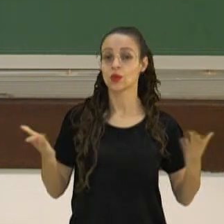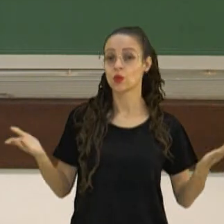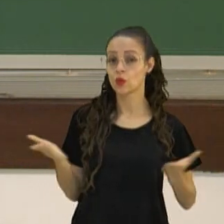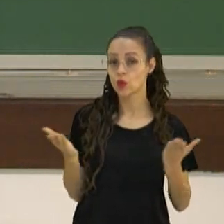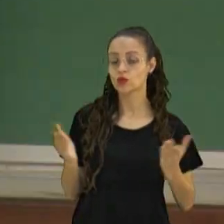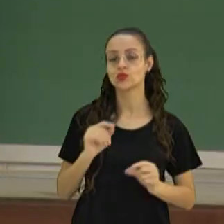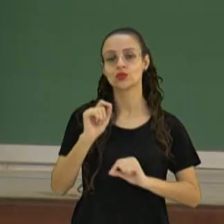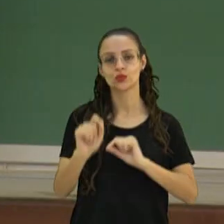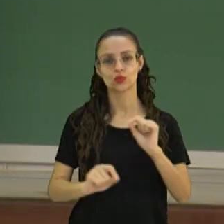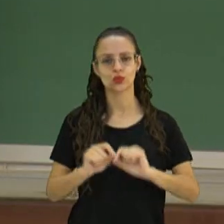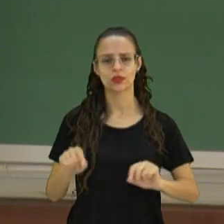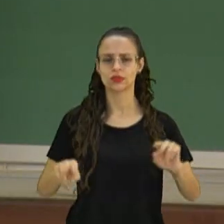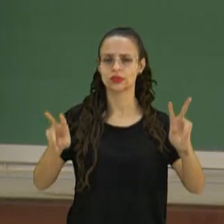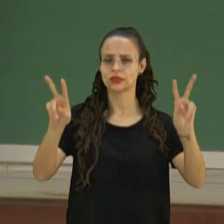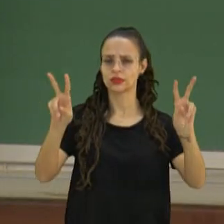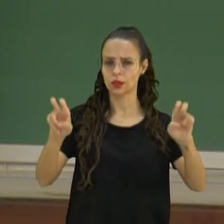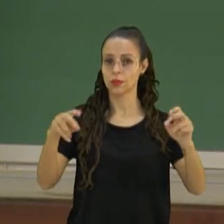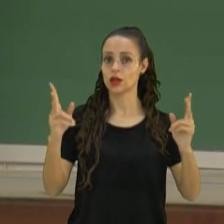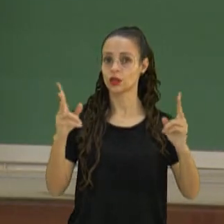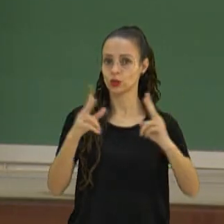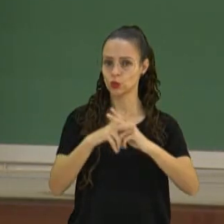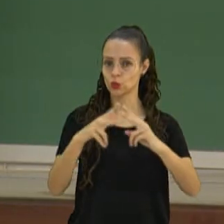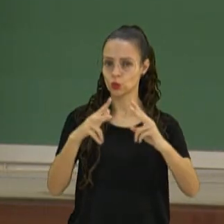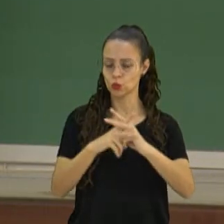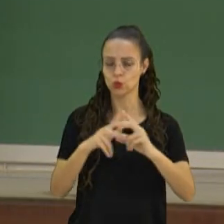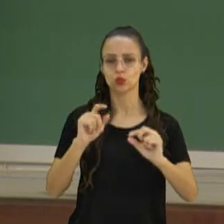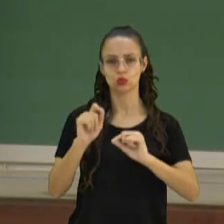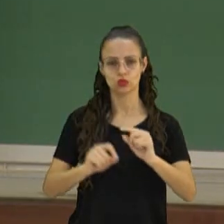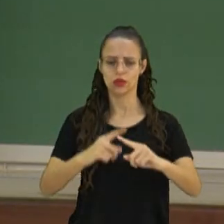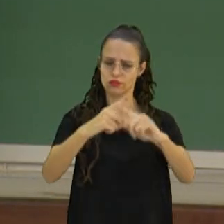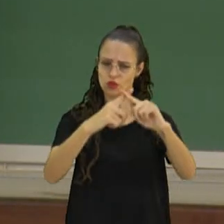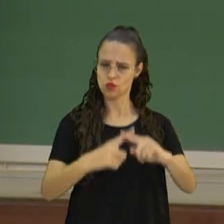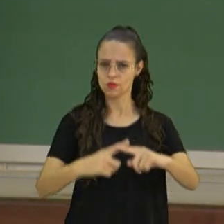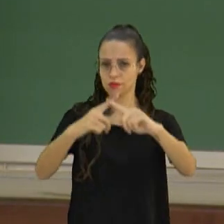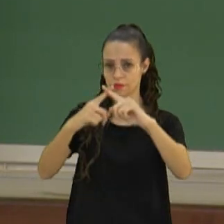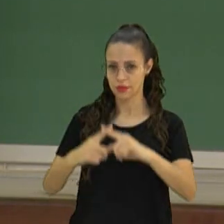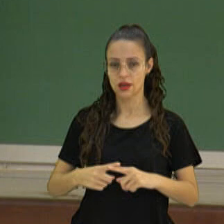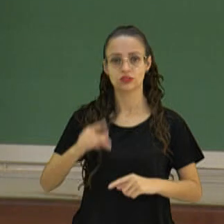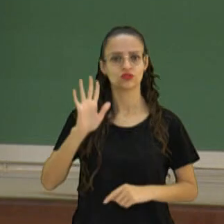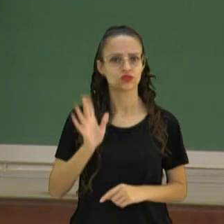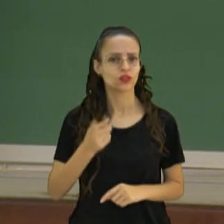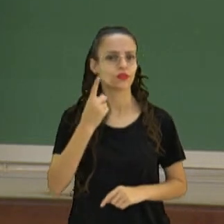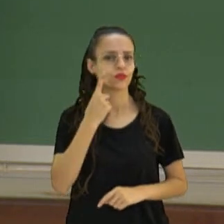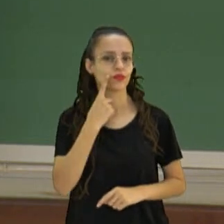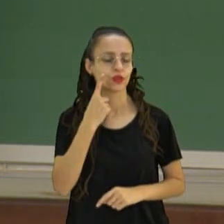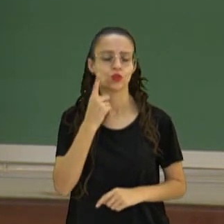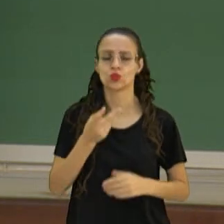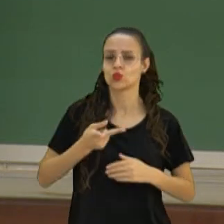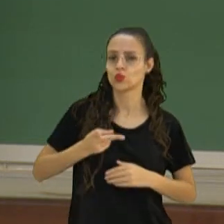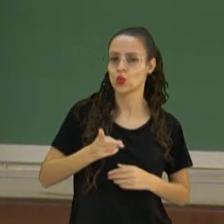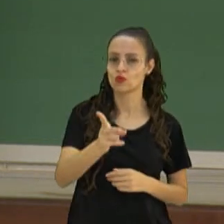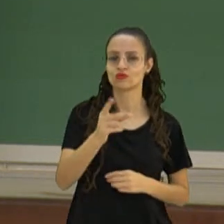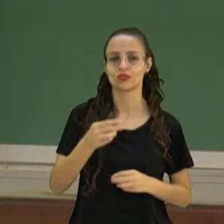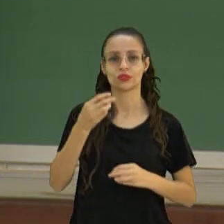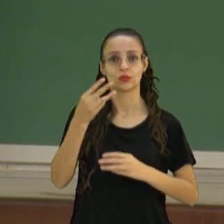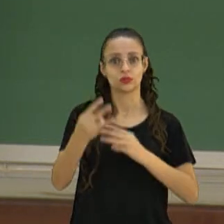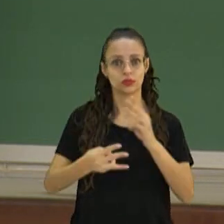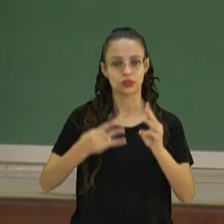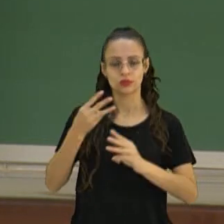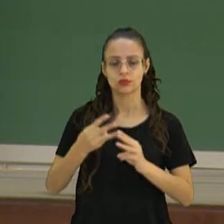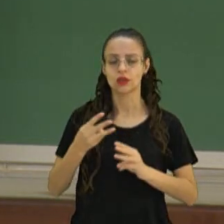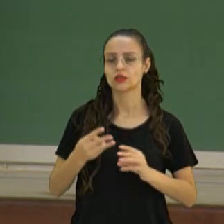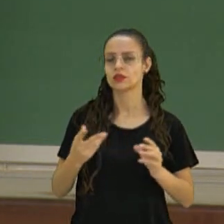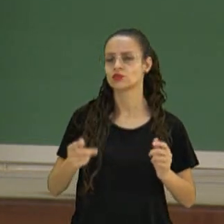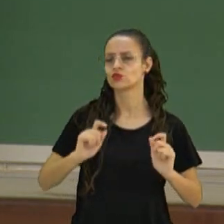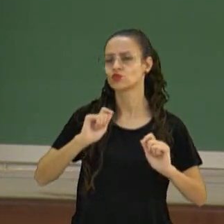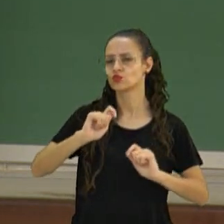assim dizer, né, de lutas, de esportes de combate, né, que nós estávamos vendo também na continuação do trimestre, falamos dos esportes de combate.